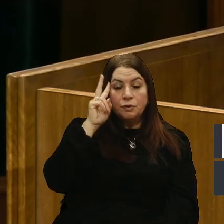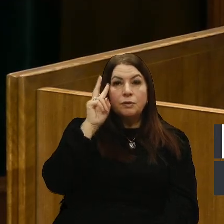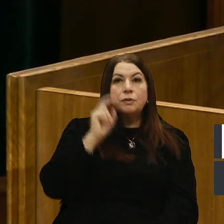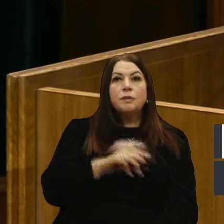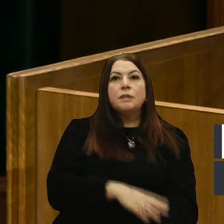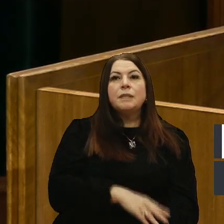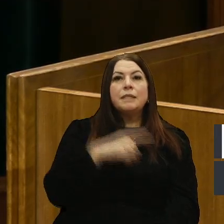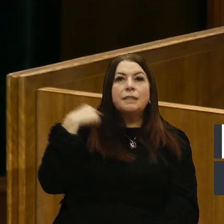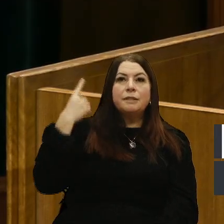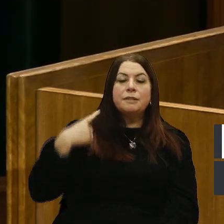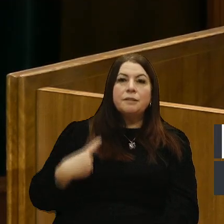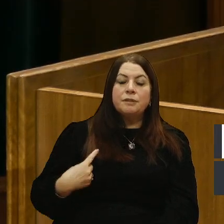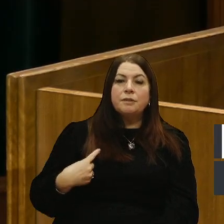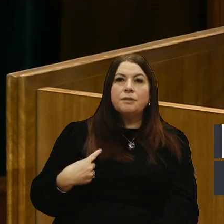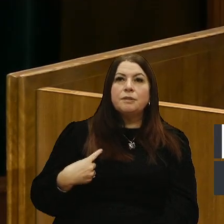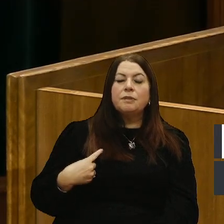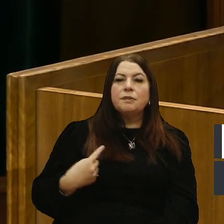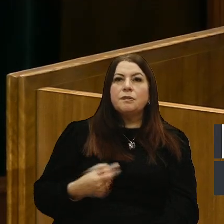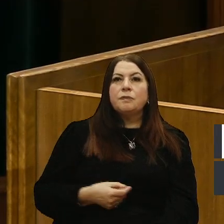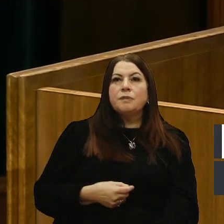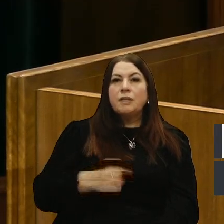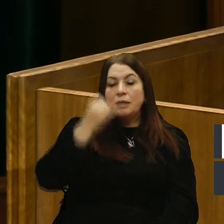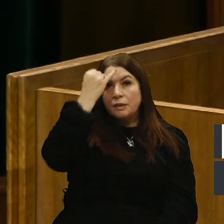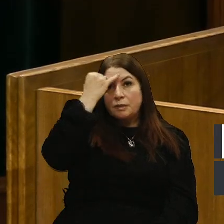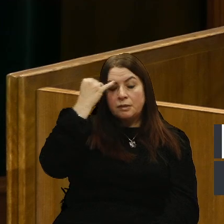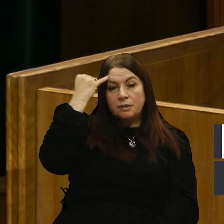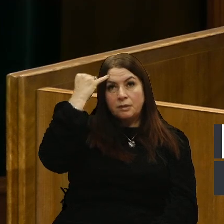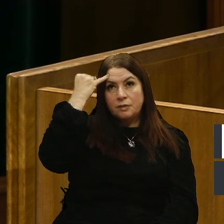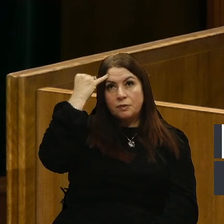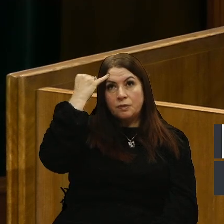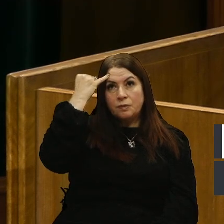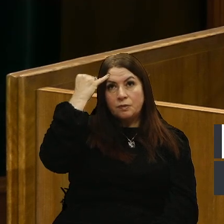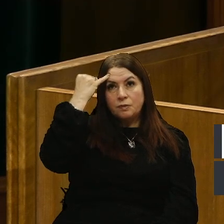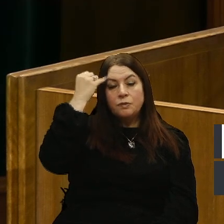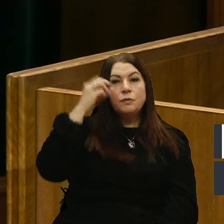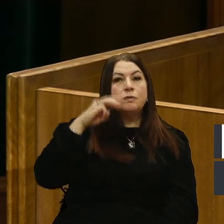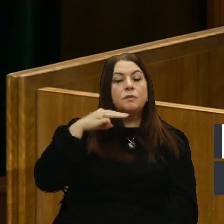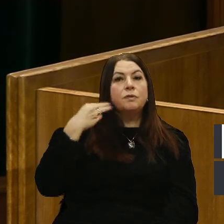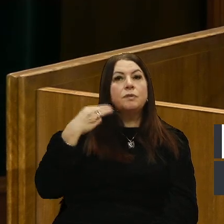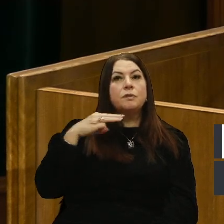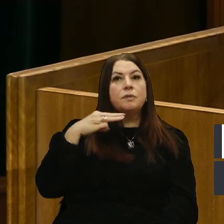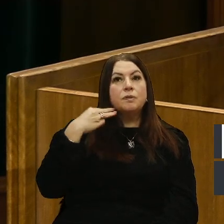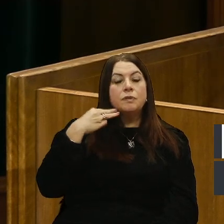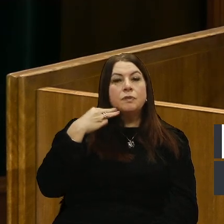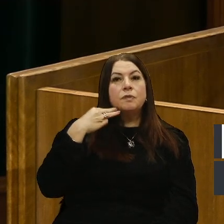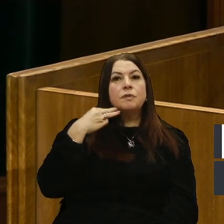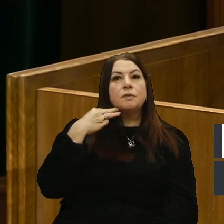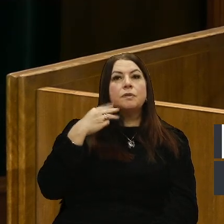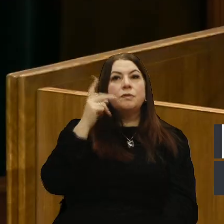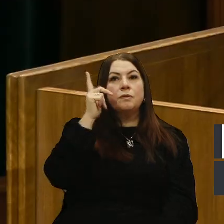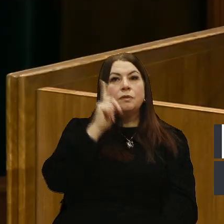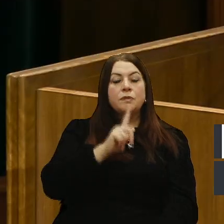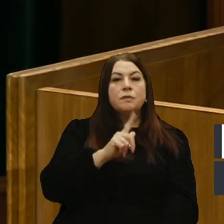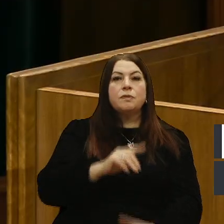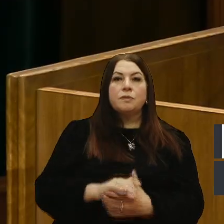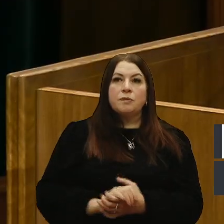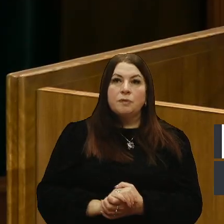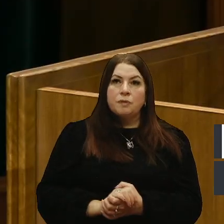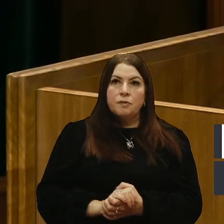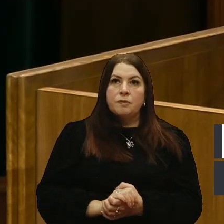vereadora Denise Pessoa, ao vereador Zé D'Ambros, à vereadora Marisol Santos e ao vereador Lucas